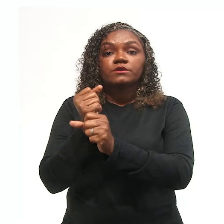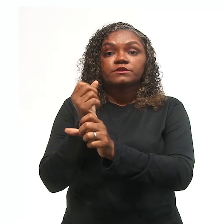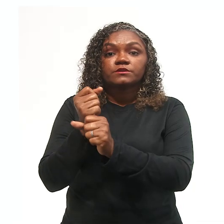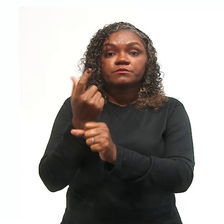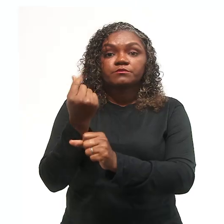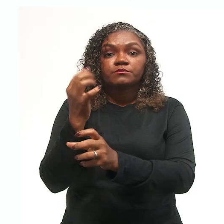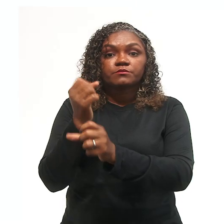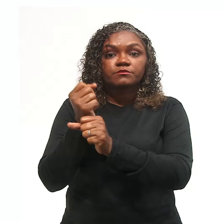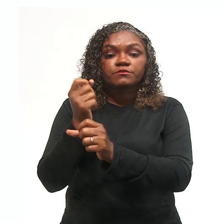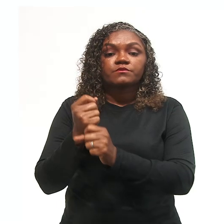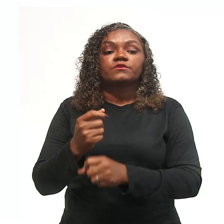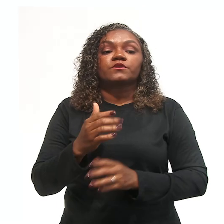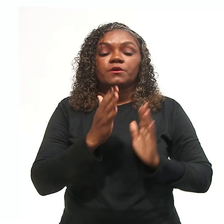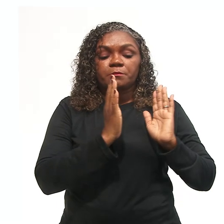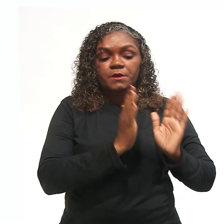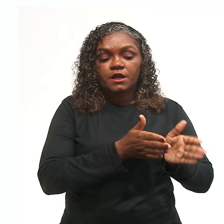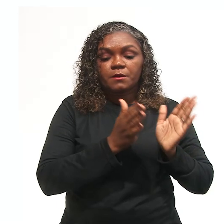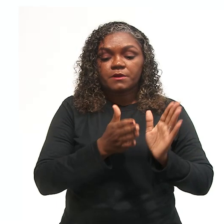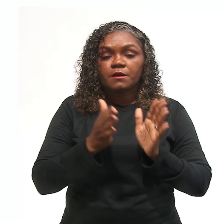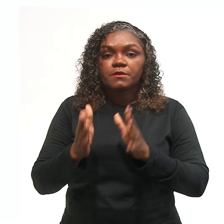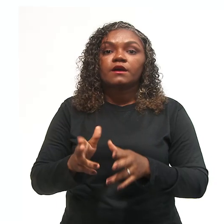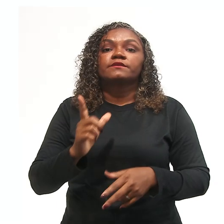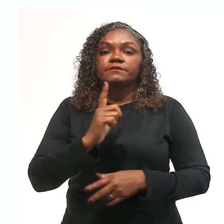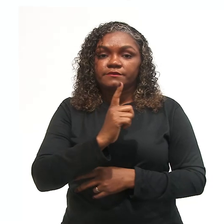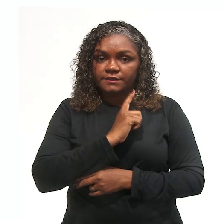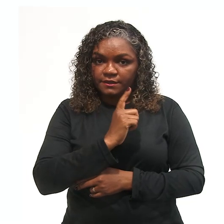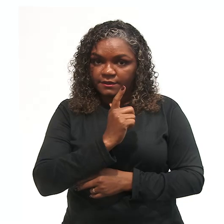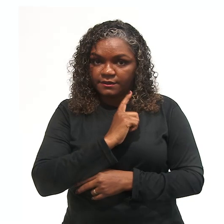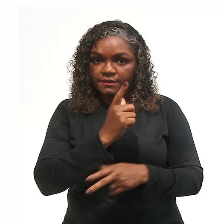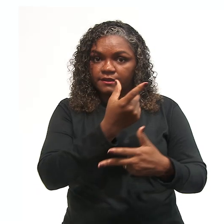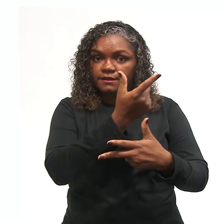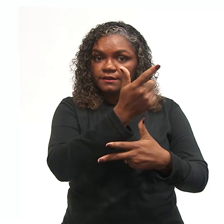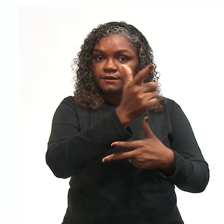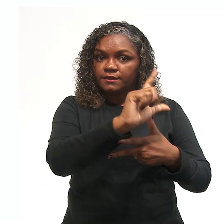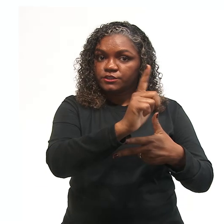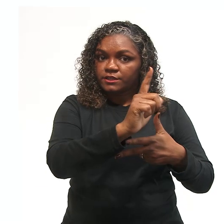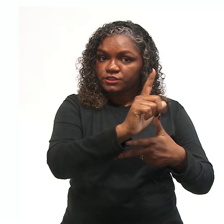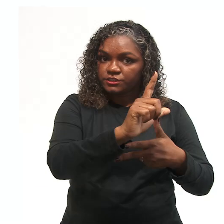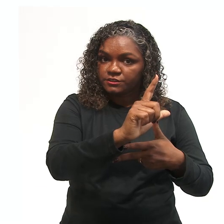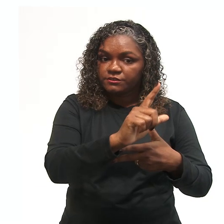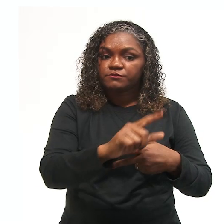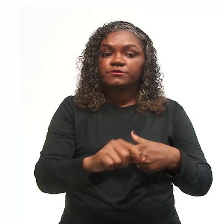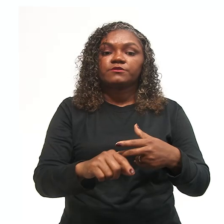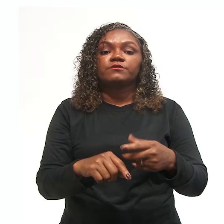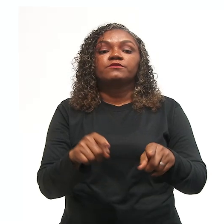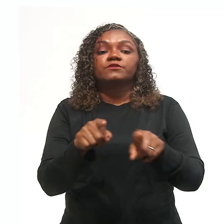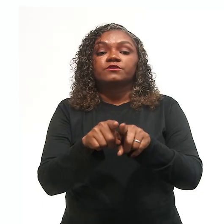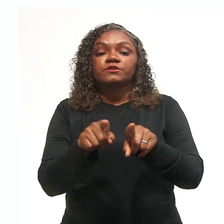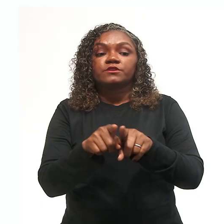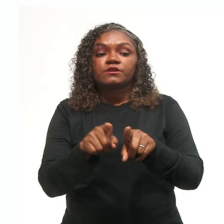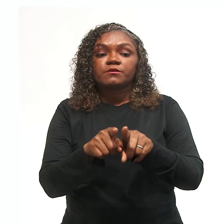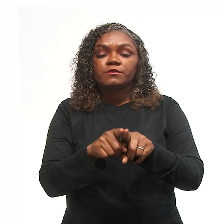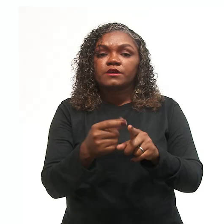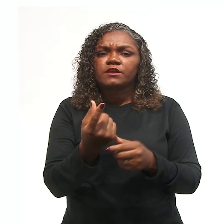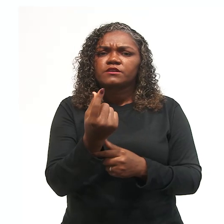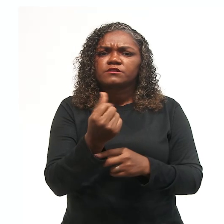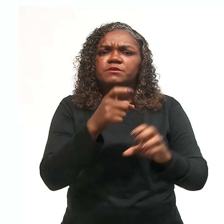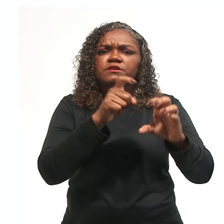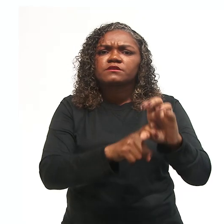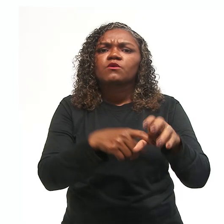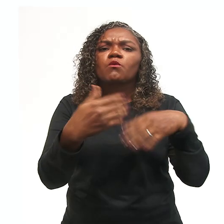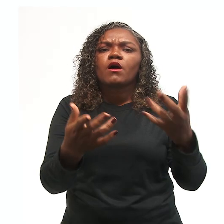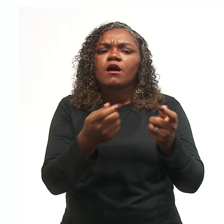orçamento tem um processo legislativo de previsão de receitas e fixação de